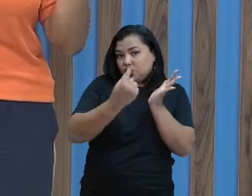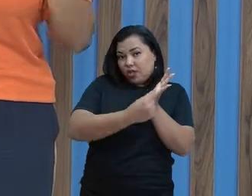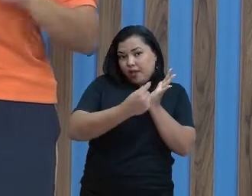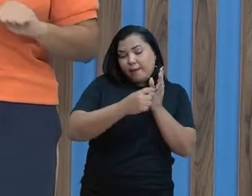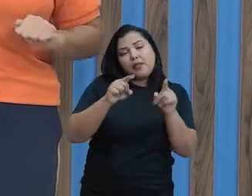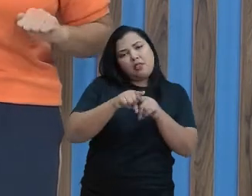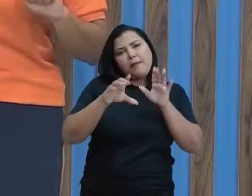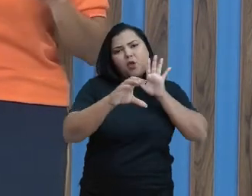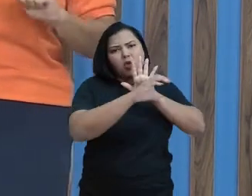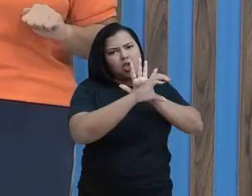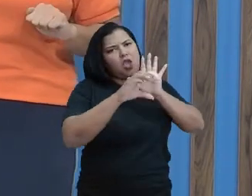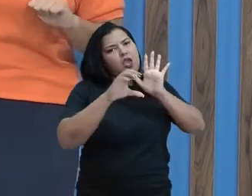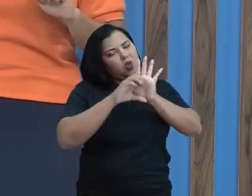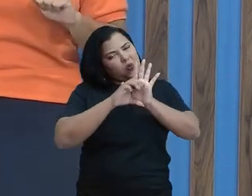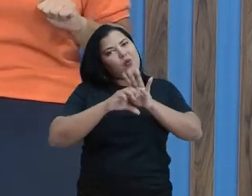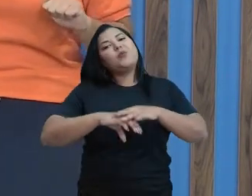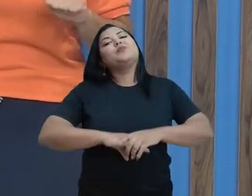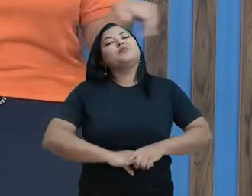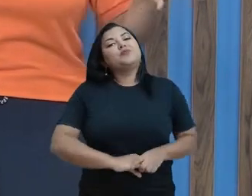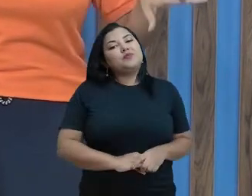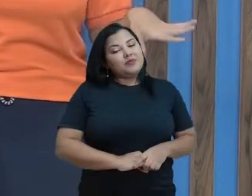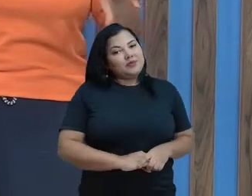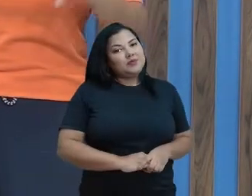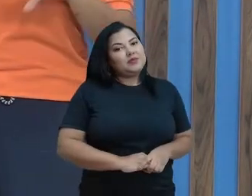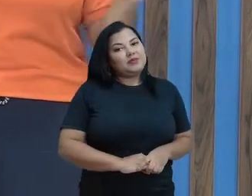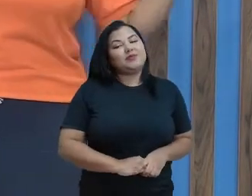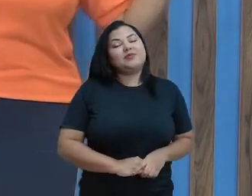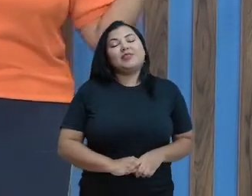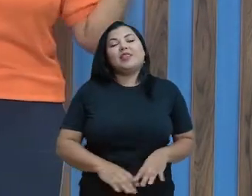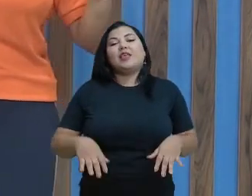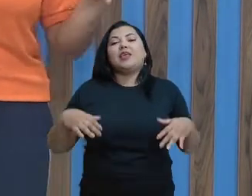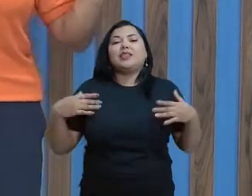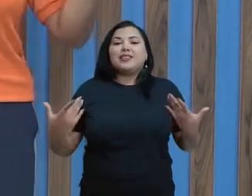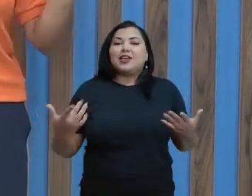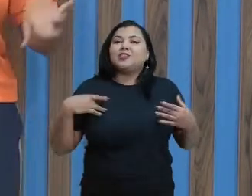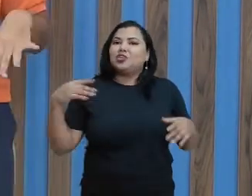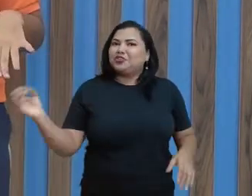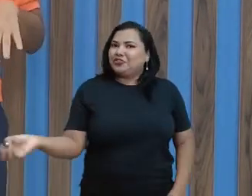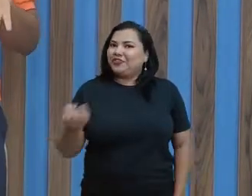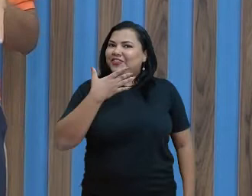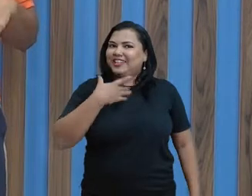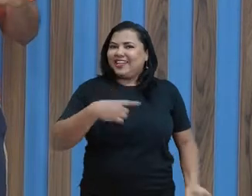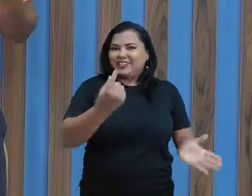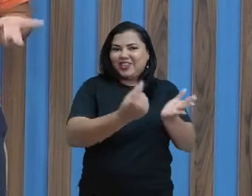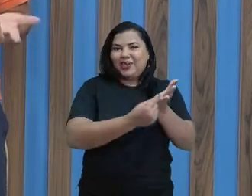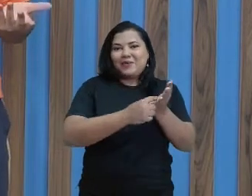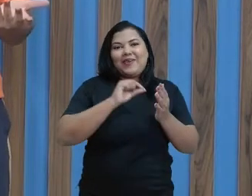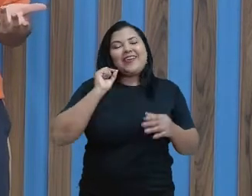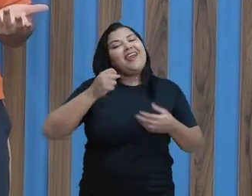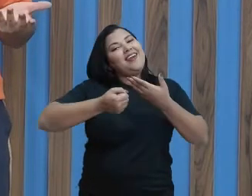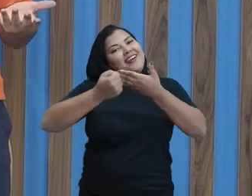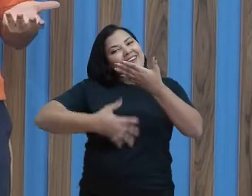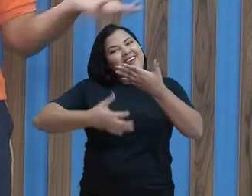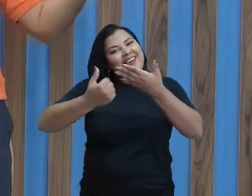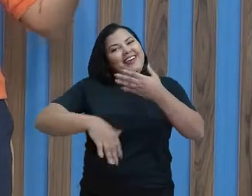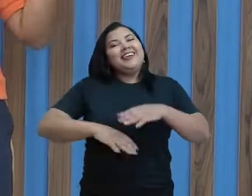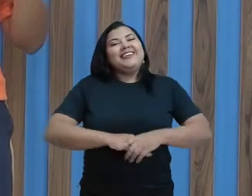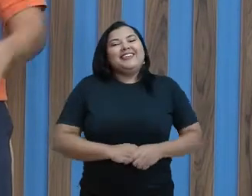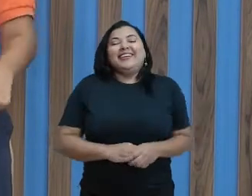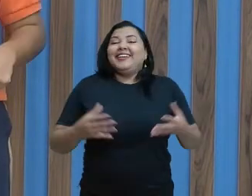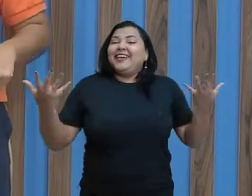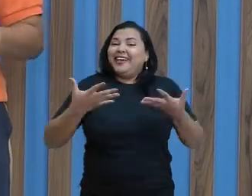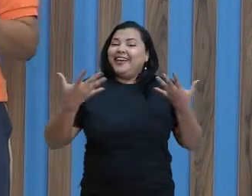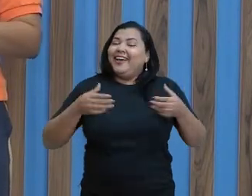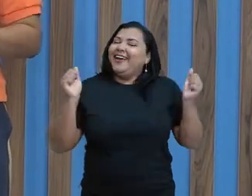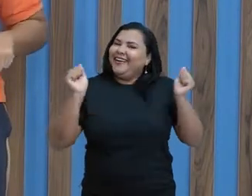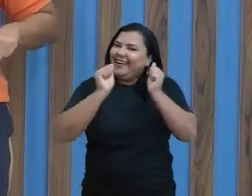pelo QR Code que está aparecendo na tela. E uma das maiores novidades do aplicativo é o chat. E hoje quem faz